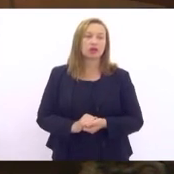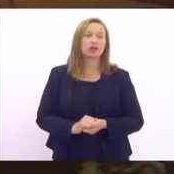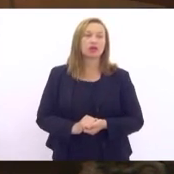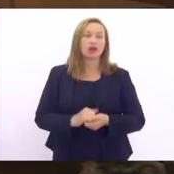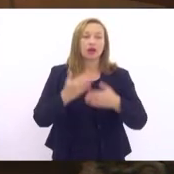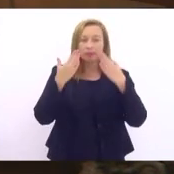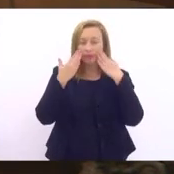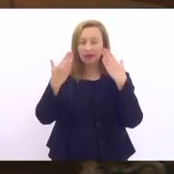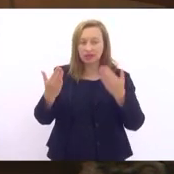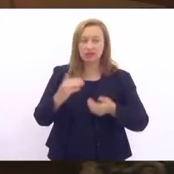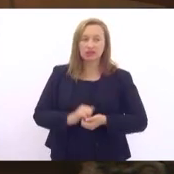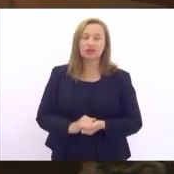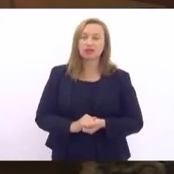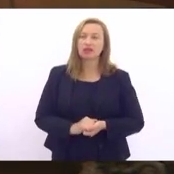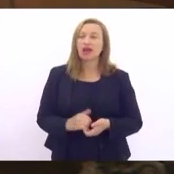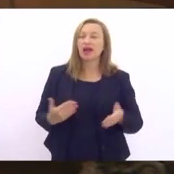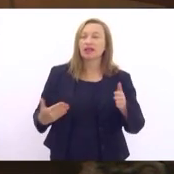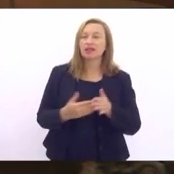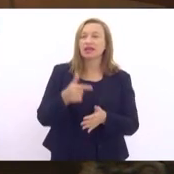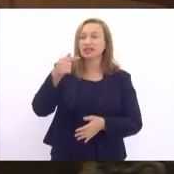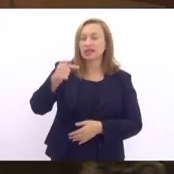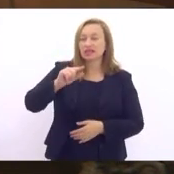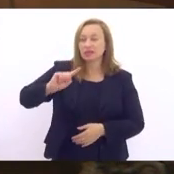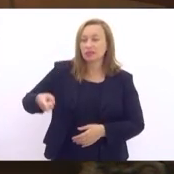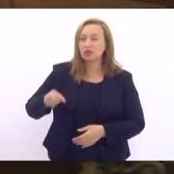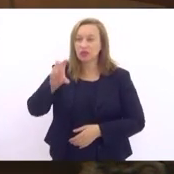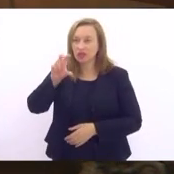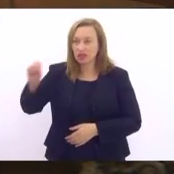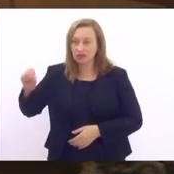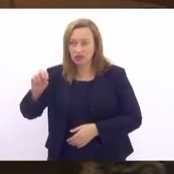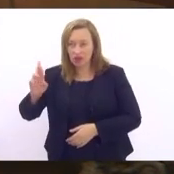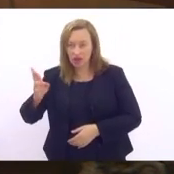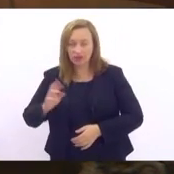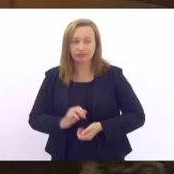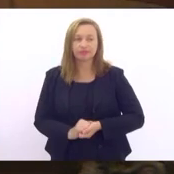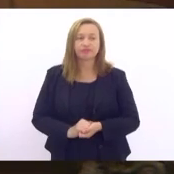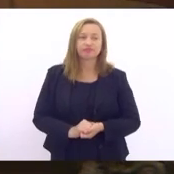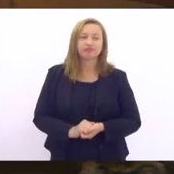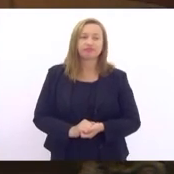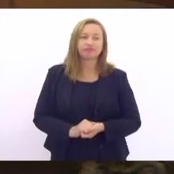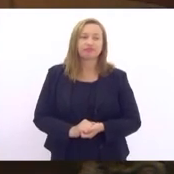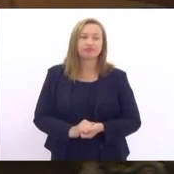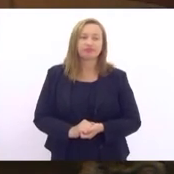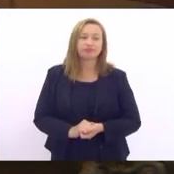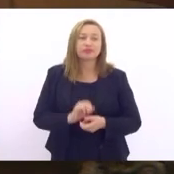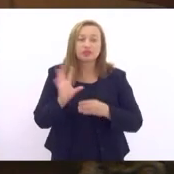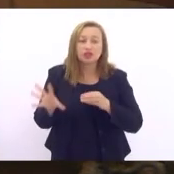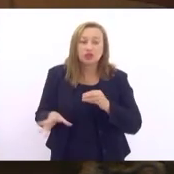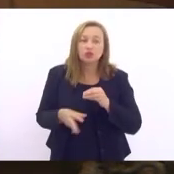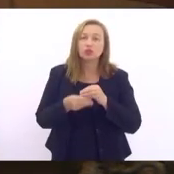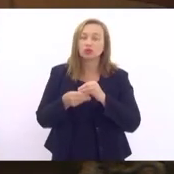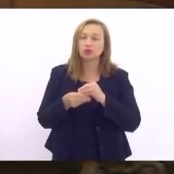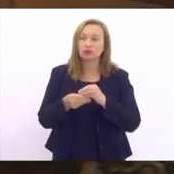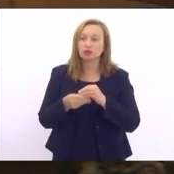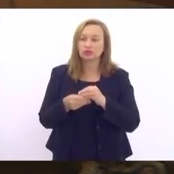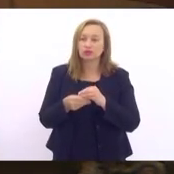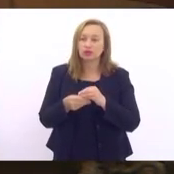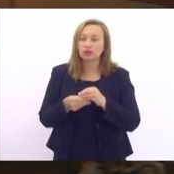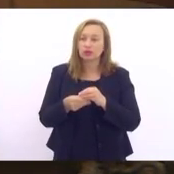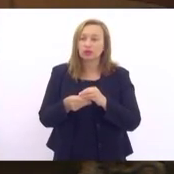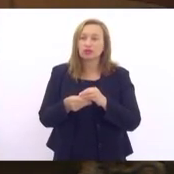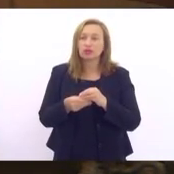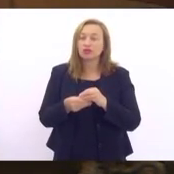R$ 7.500, que é o que inclui, né, diferentes